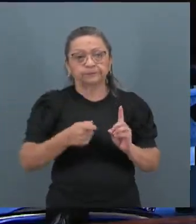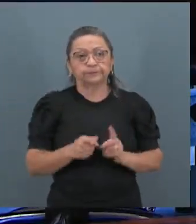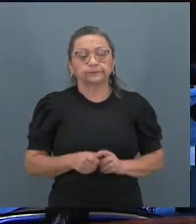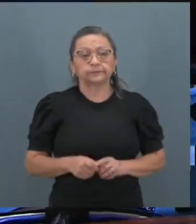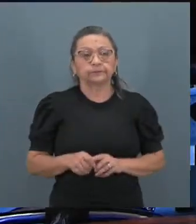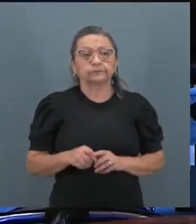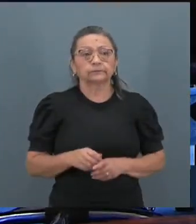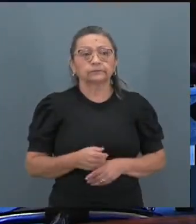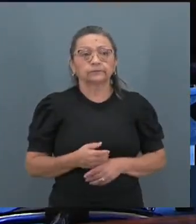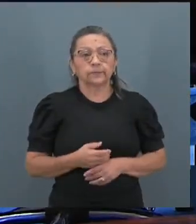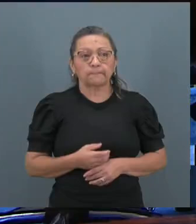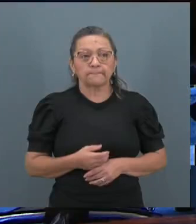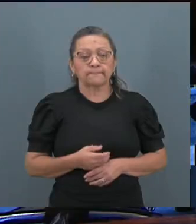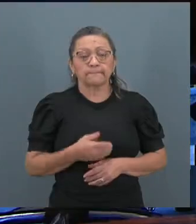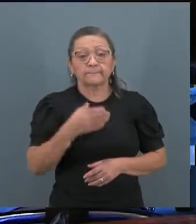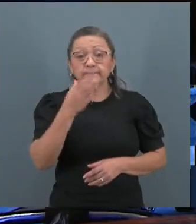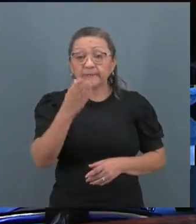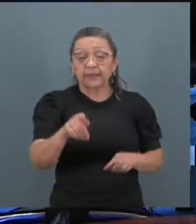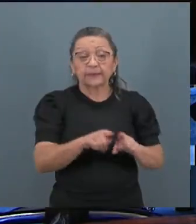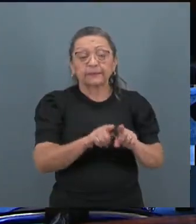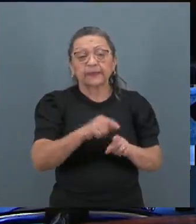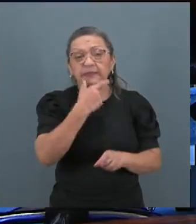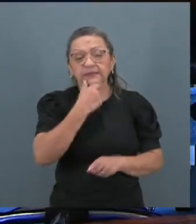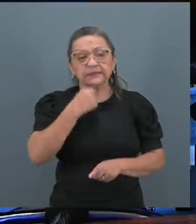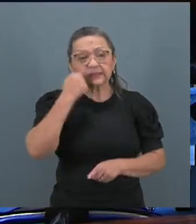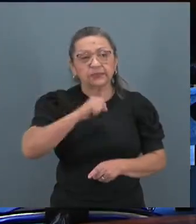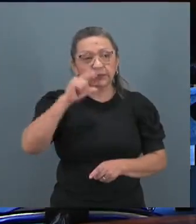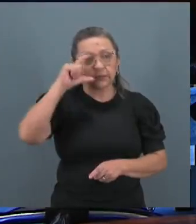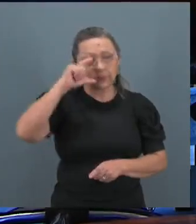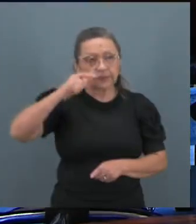Vossa Excelência, senador Esperidião Amin. E se